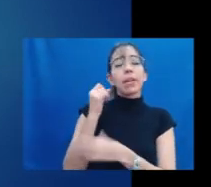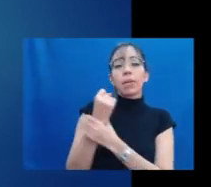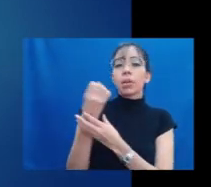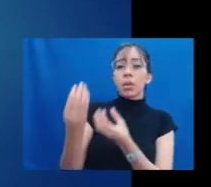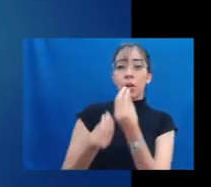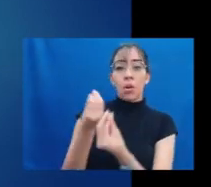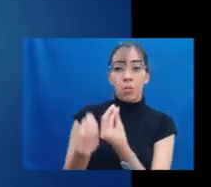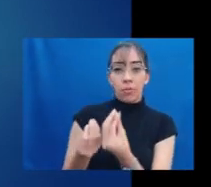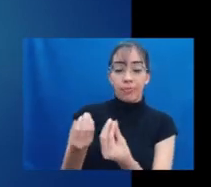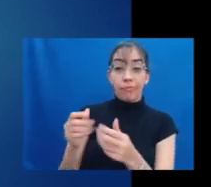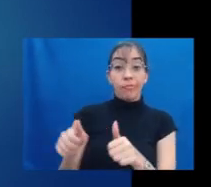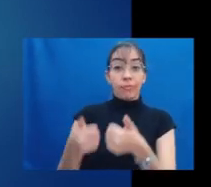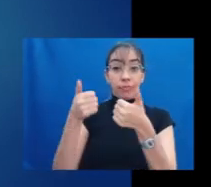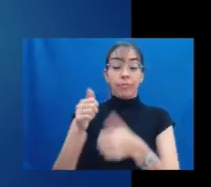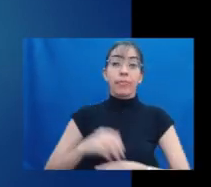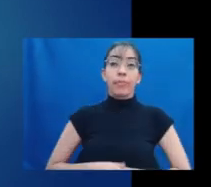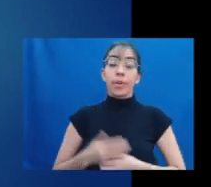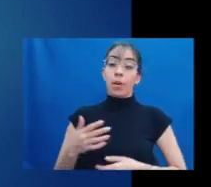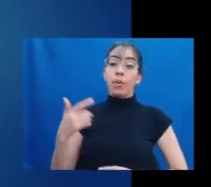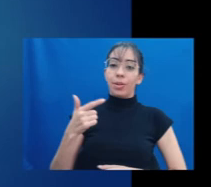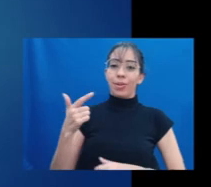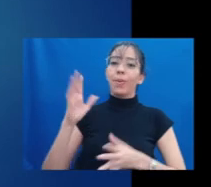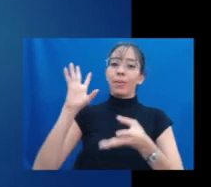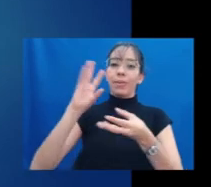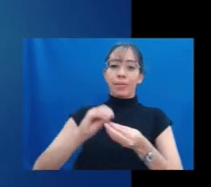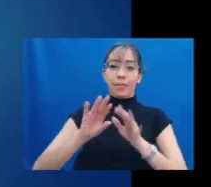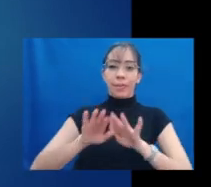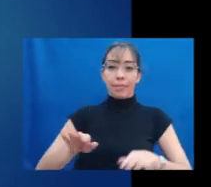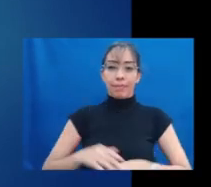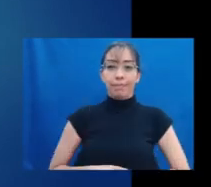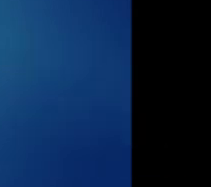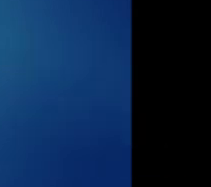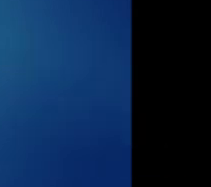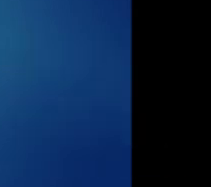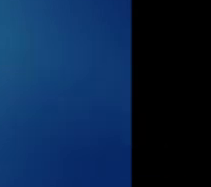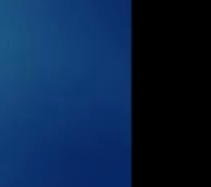tá? Então, a gente termina essa segunda parte aqui.